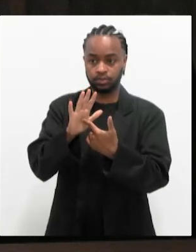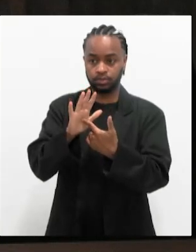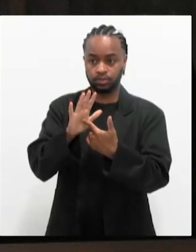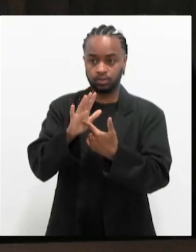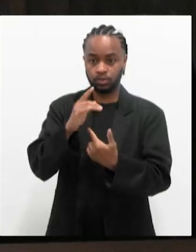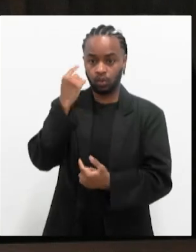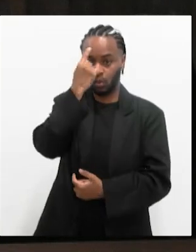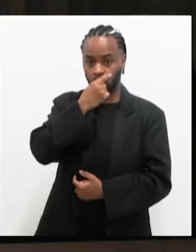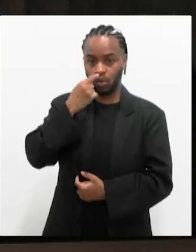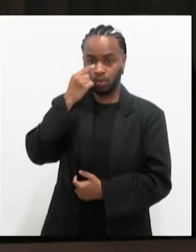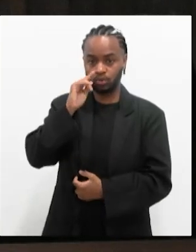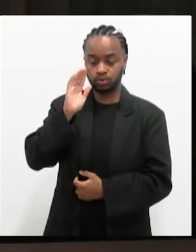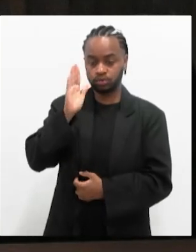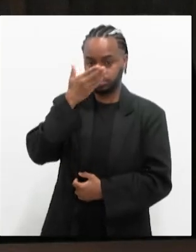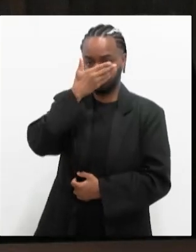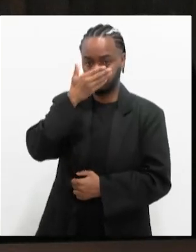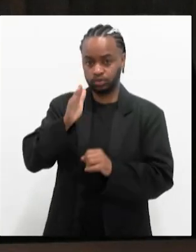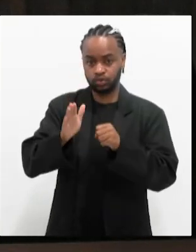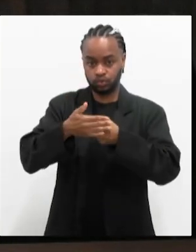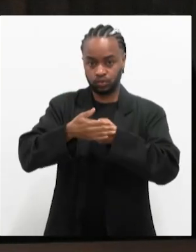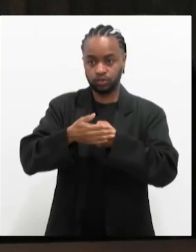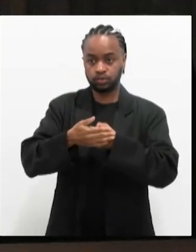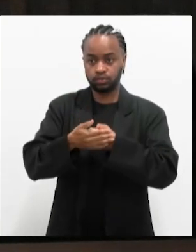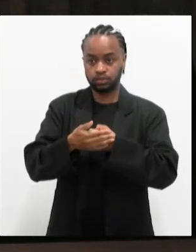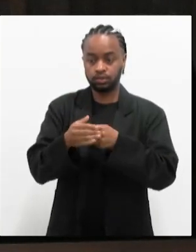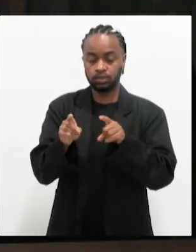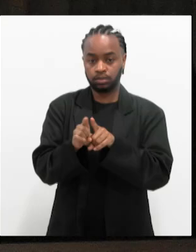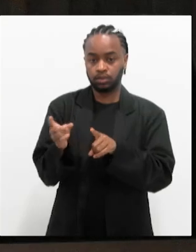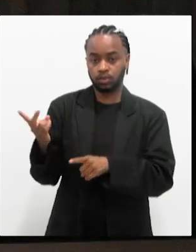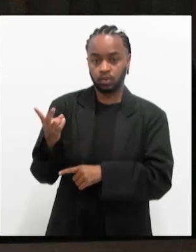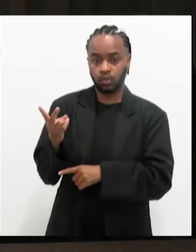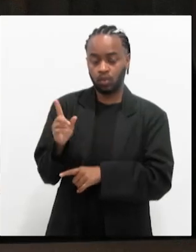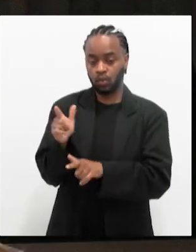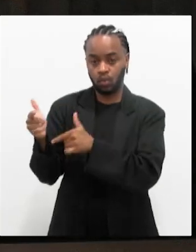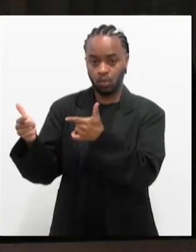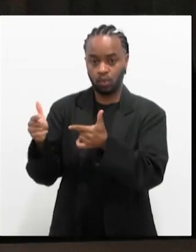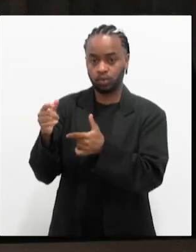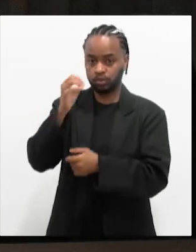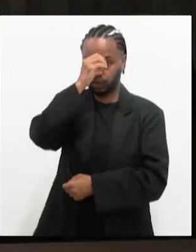tampado, com outros também inocentes.